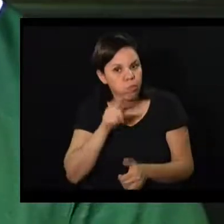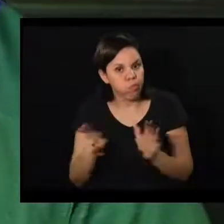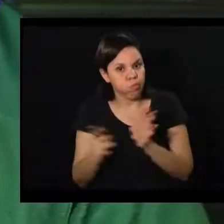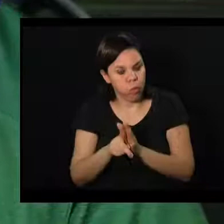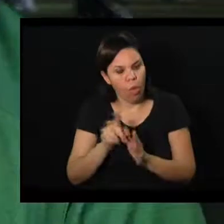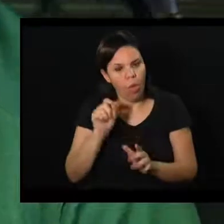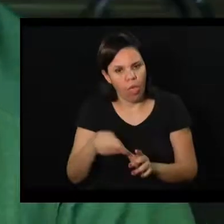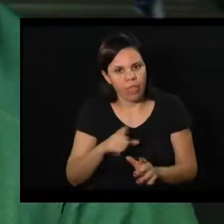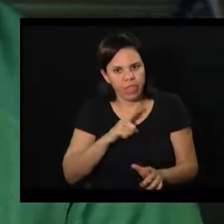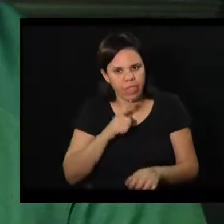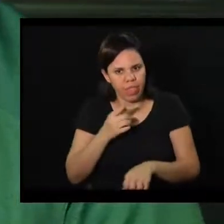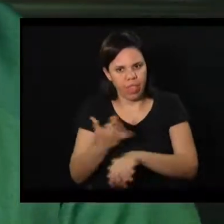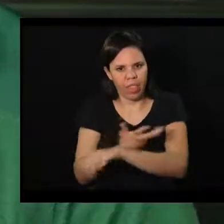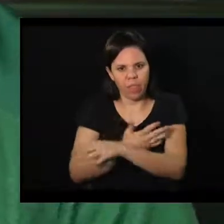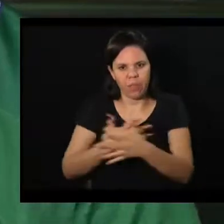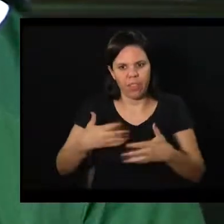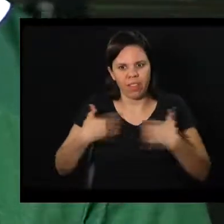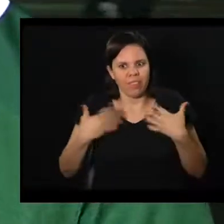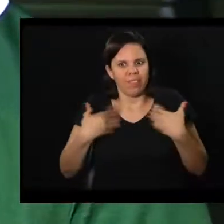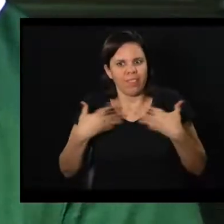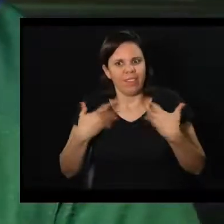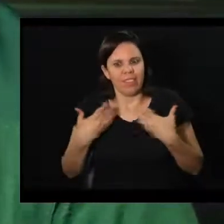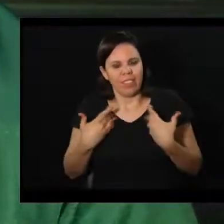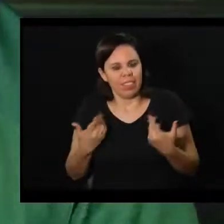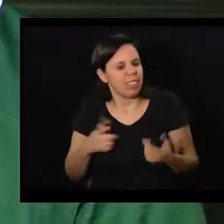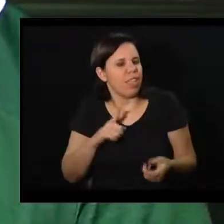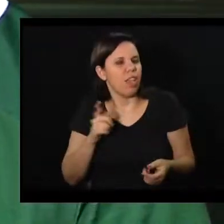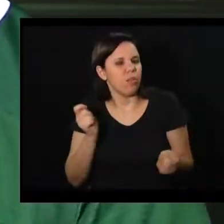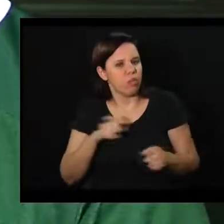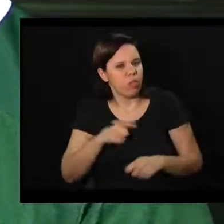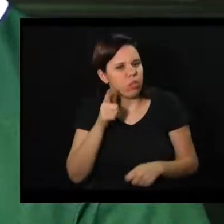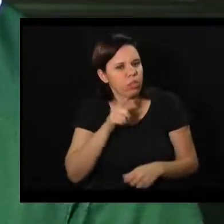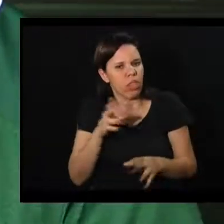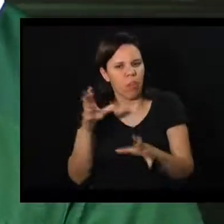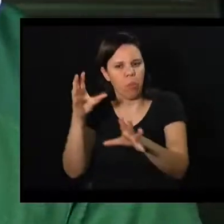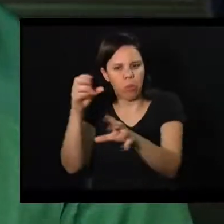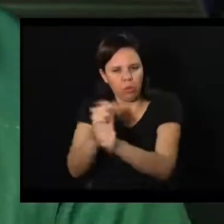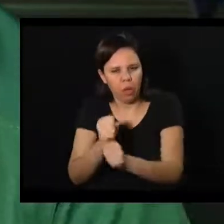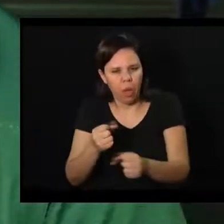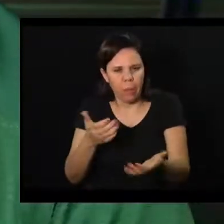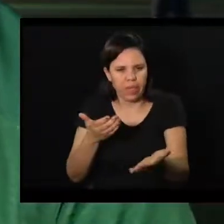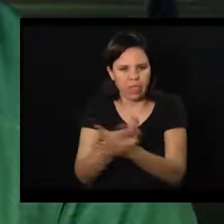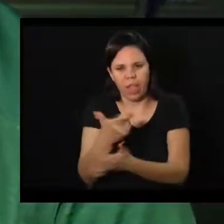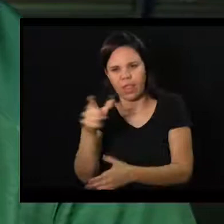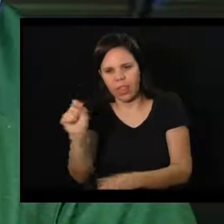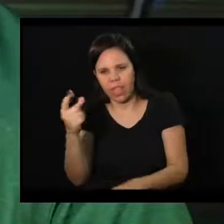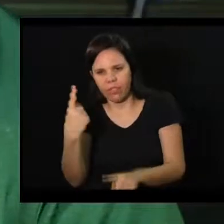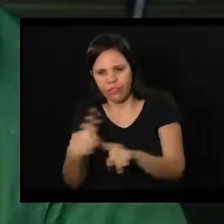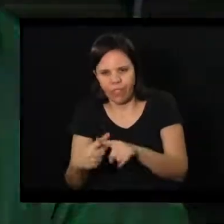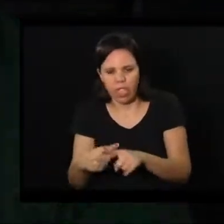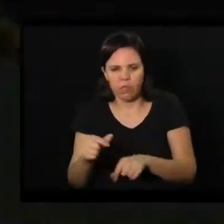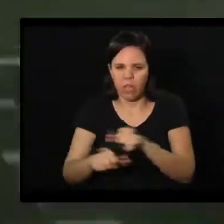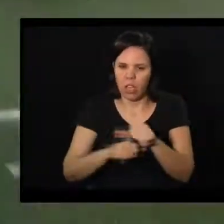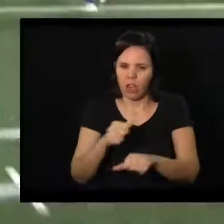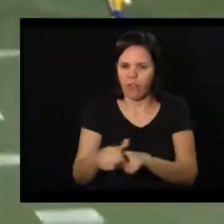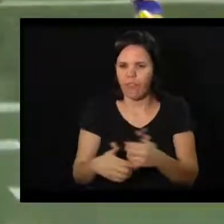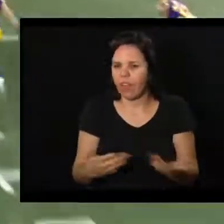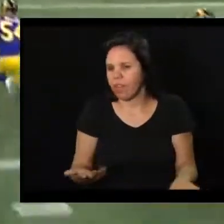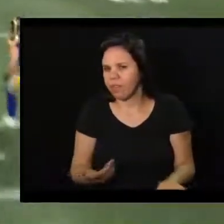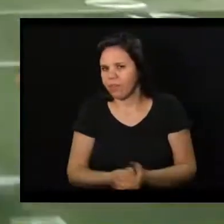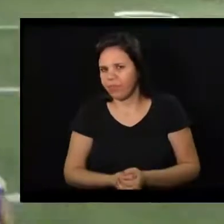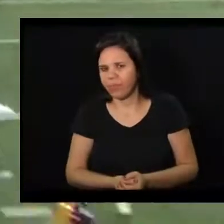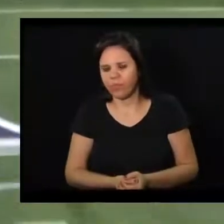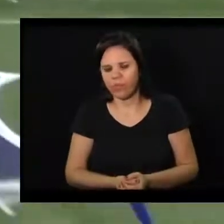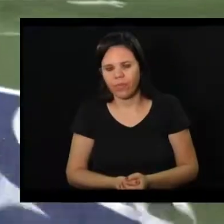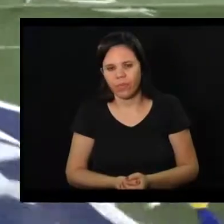tem emoção. Então tem chance da defesa recuperar a bola, tem chance do ataque pontuar, tem chance do ataque passar as 10 jardas para renovar suas descidas. É um esporte